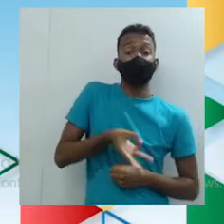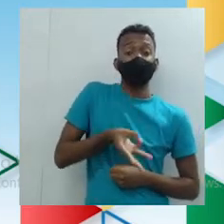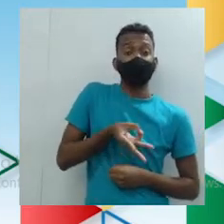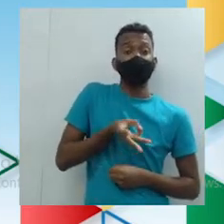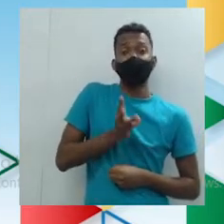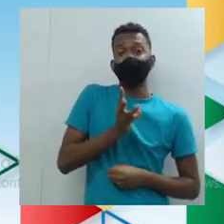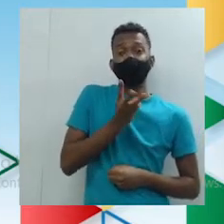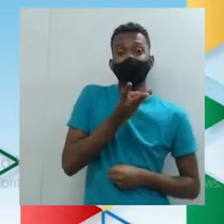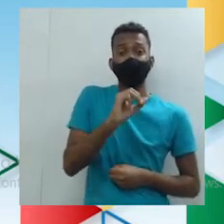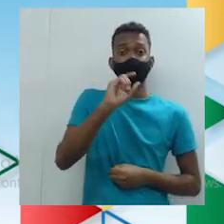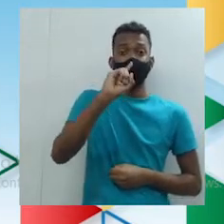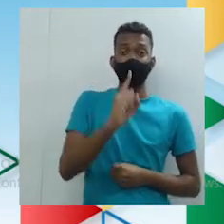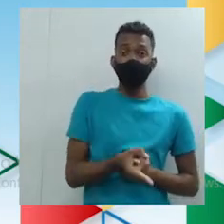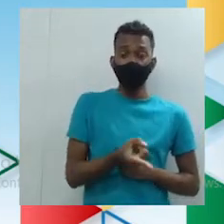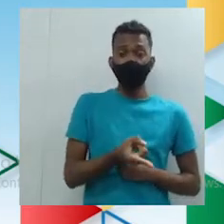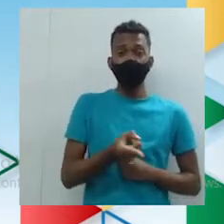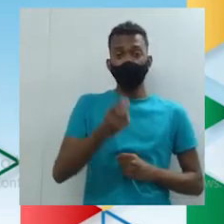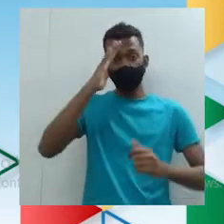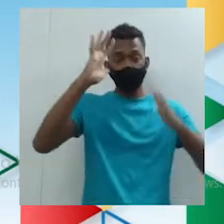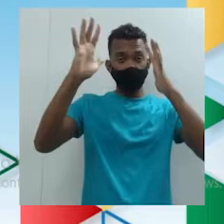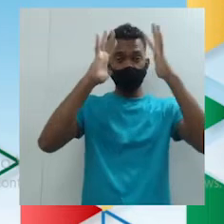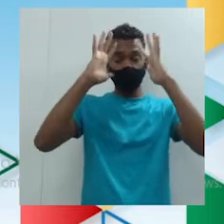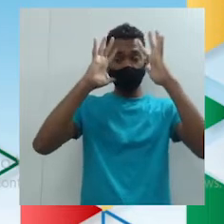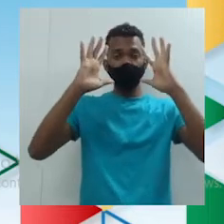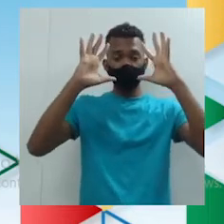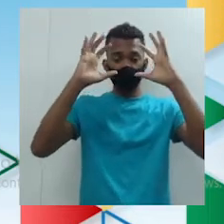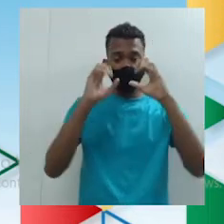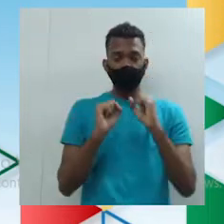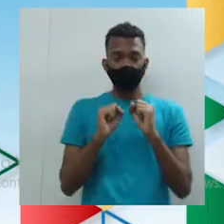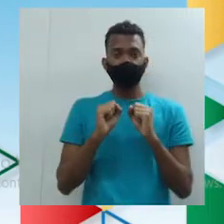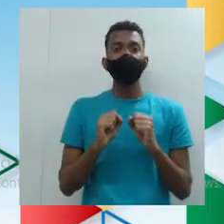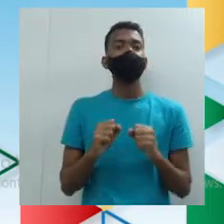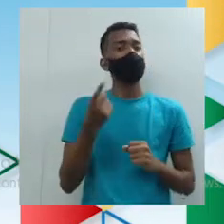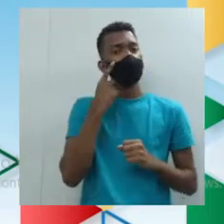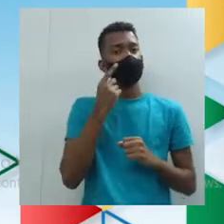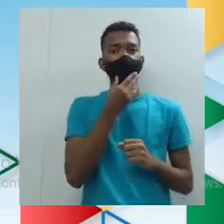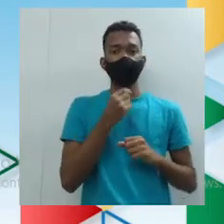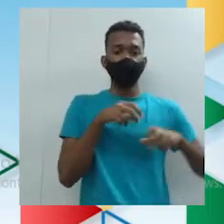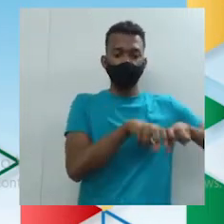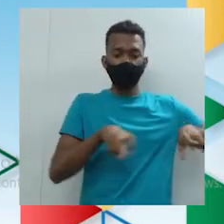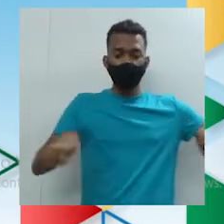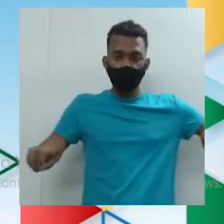Interessante, estudante, que as palavras chope, homem sentado,